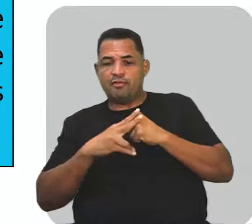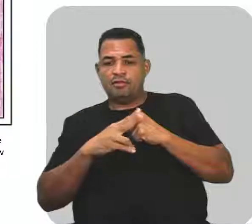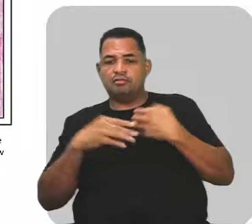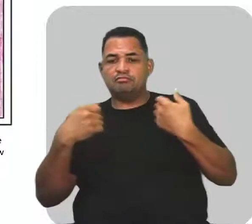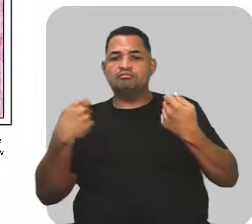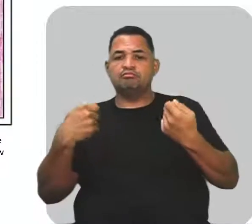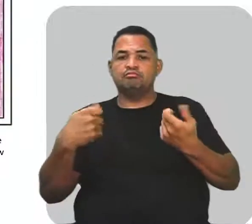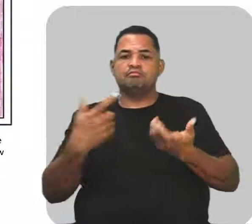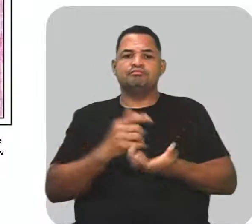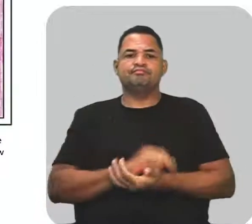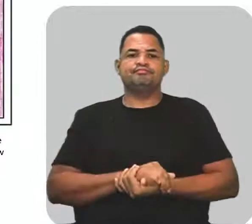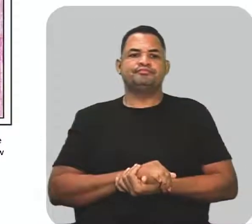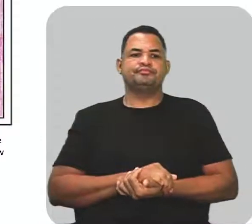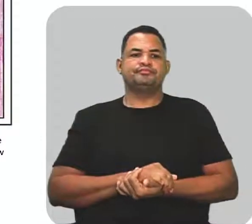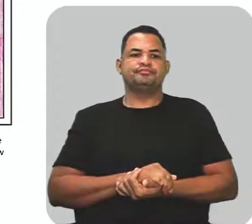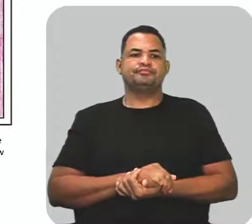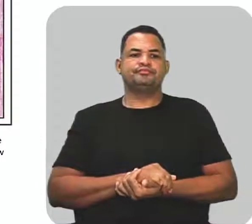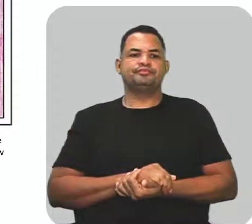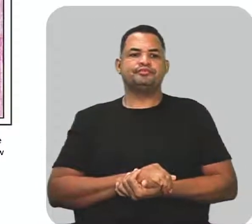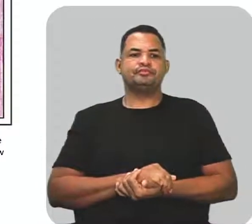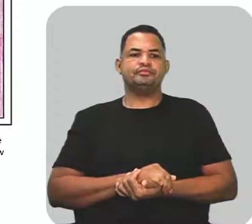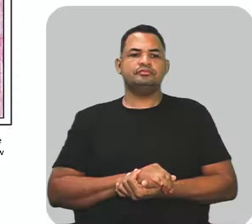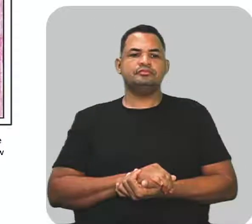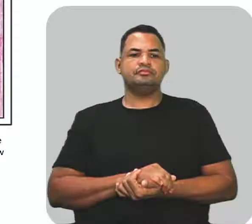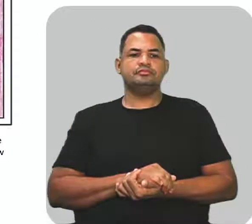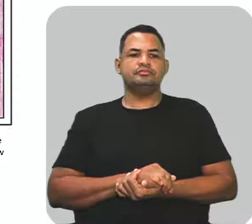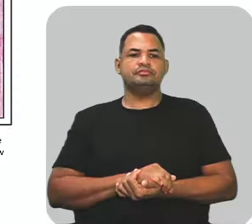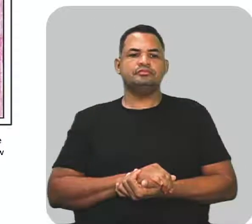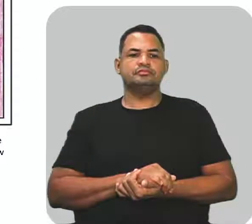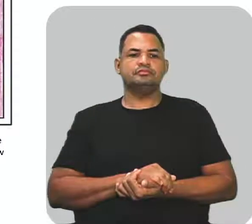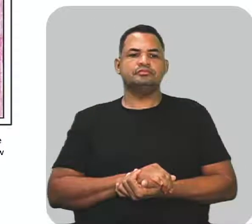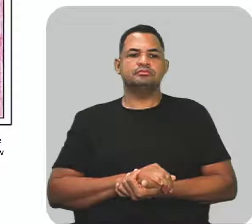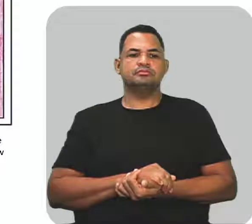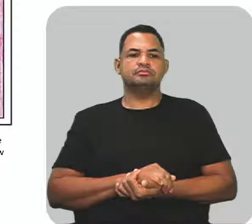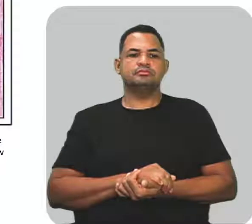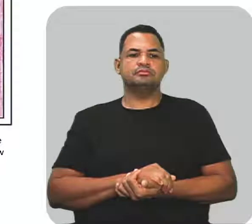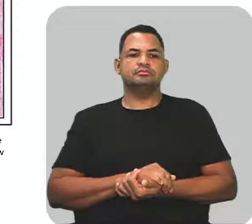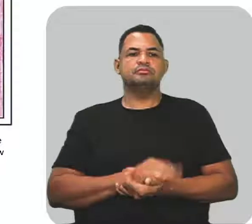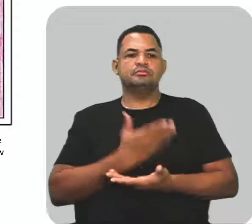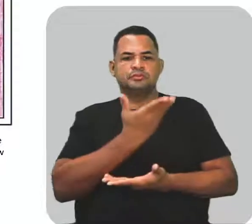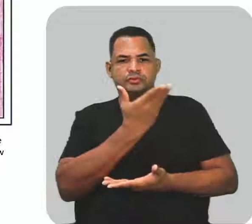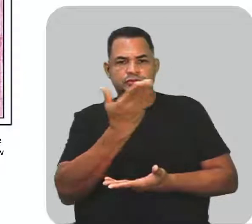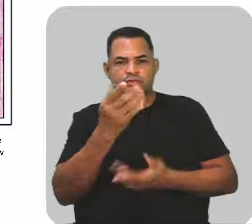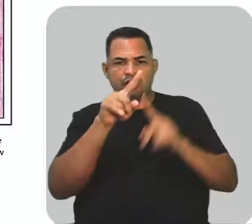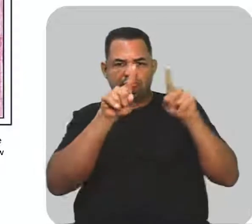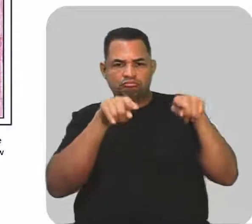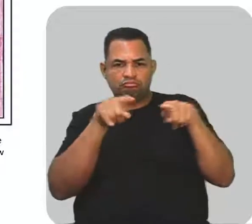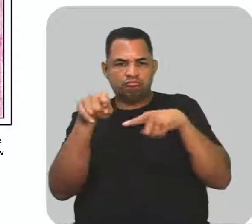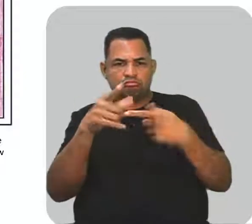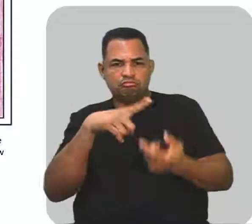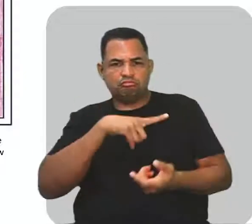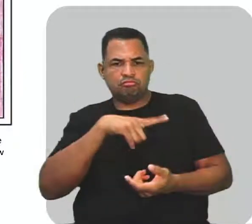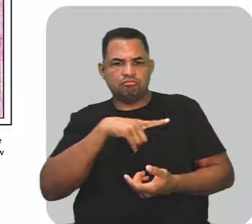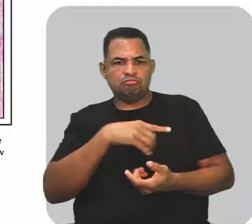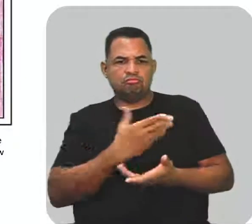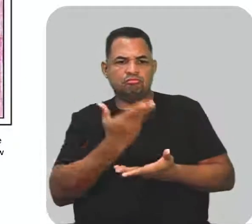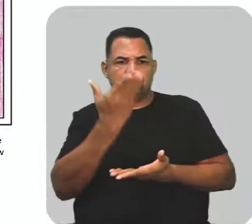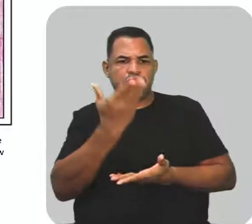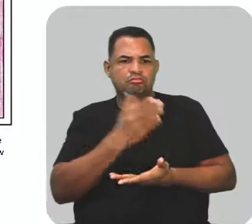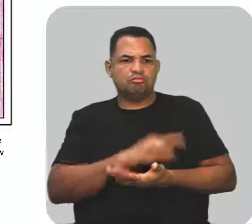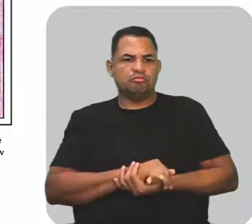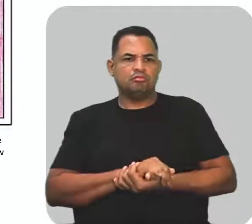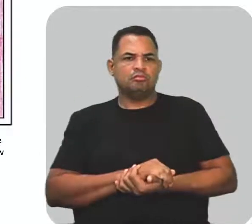que tem que ter um sentido completo, tá? Então, vamos ver isso no nosso dia a dia, né, em que nós temos aí como um